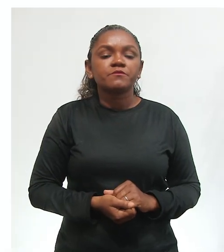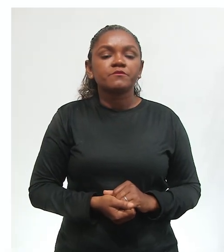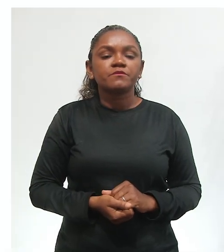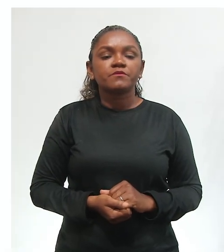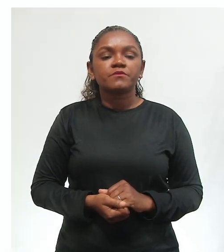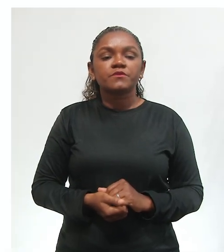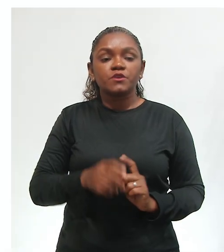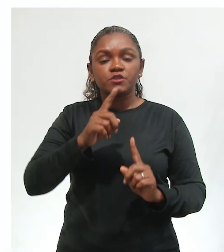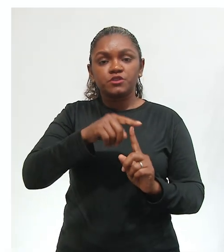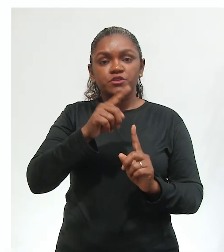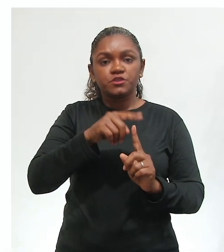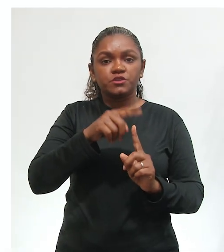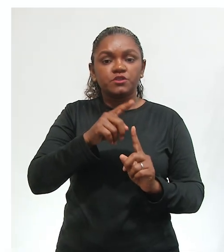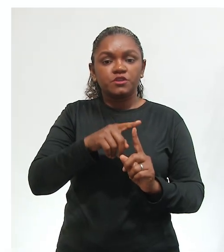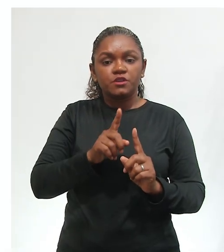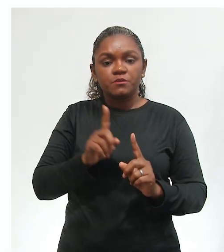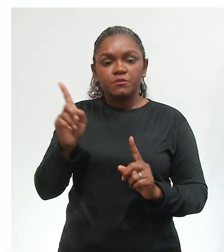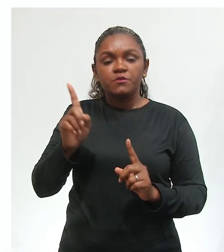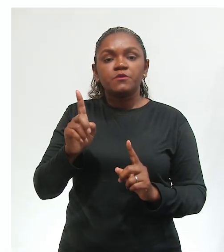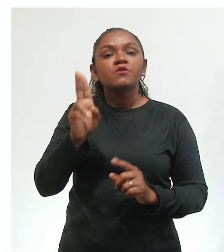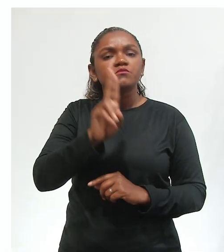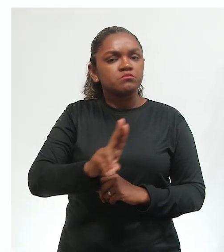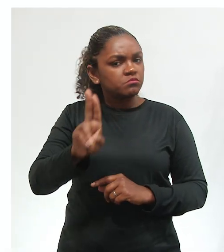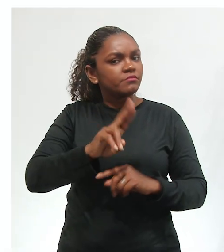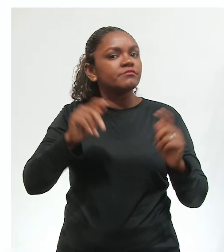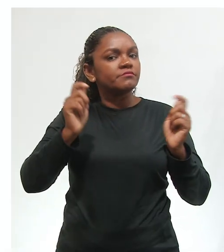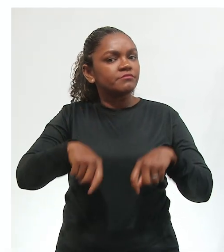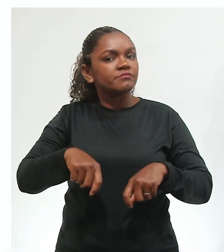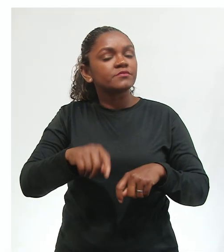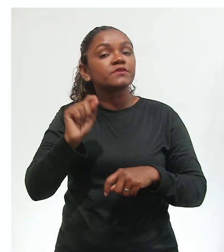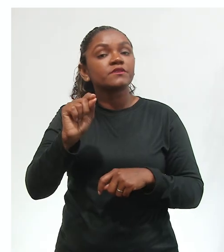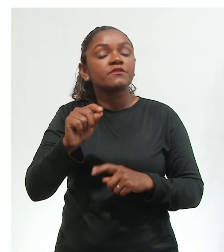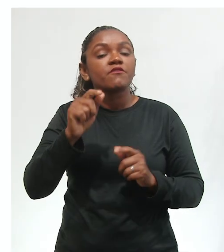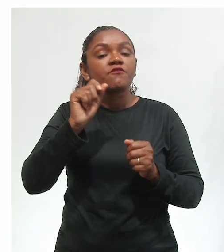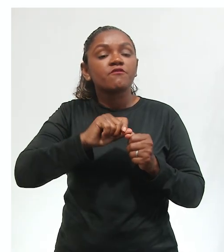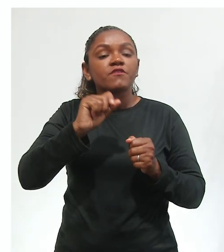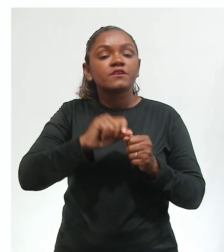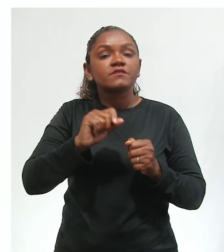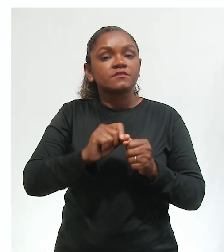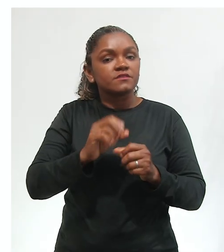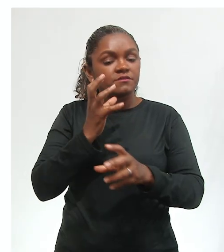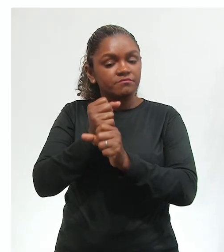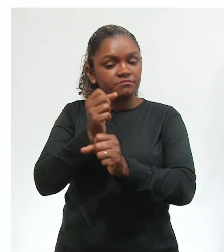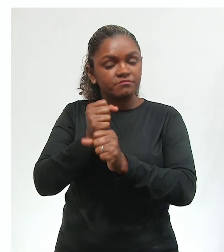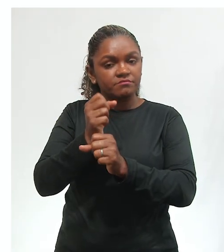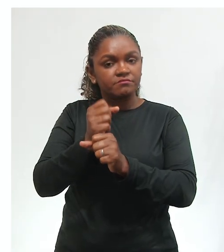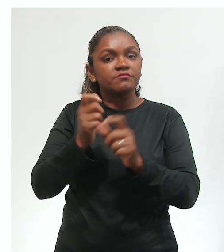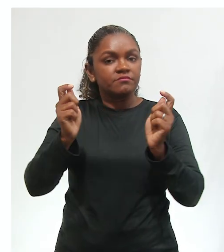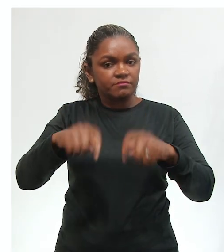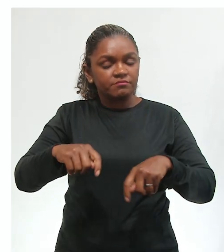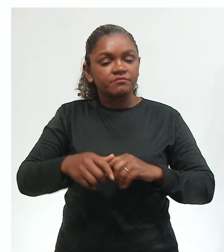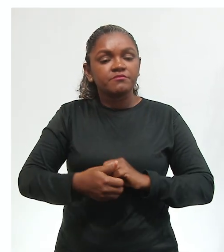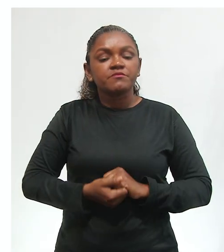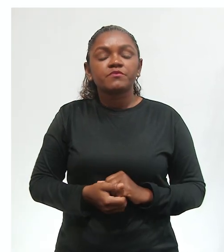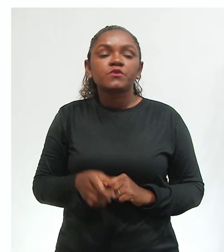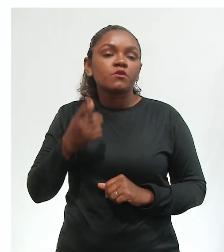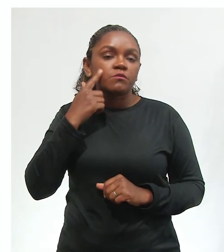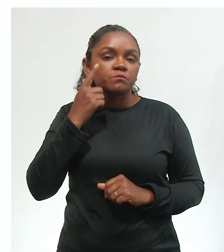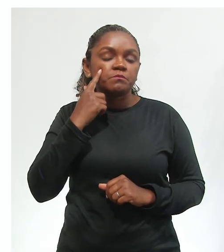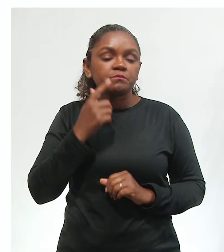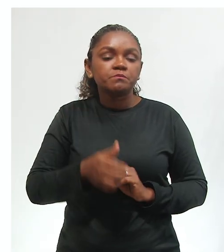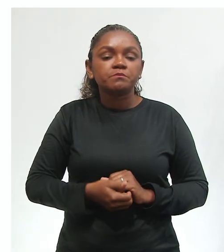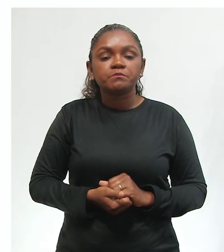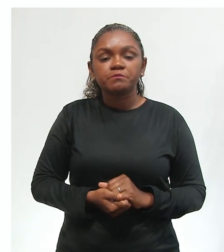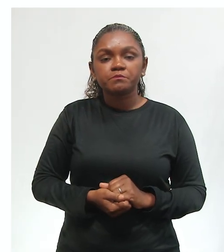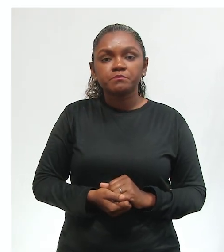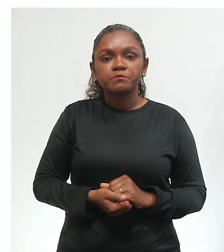essa forma aqui, ela pode ser muito útil para a gente fazer algumas operações. Por exemplo, vamos pensar se